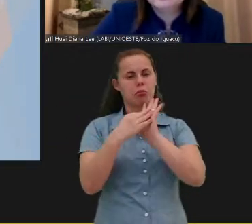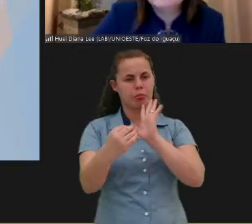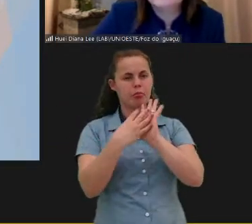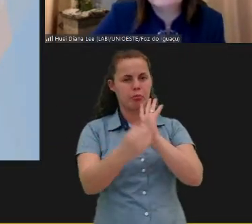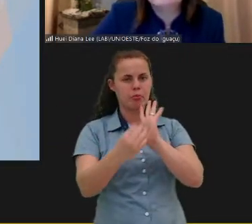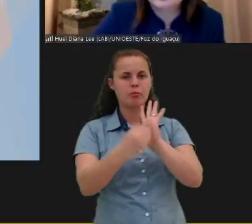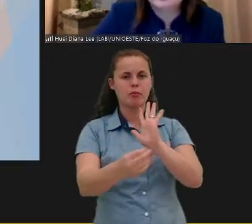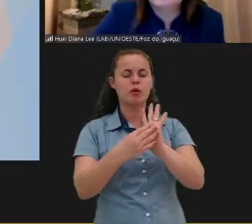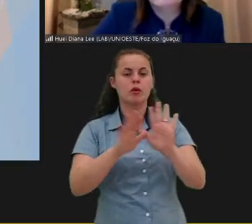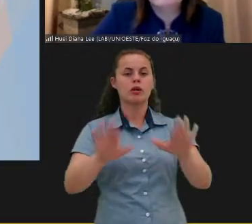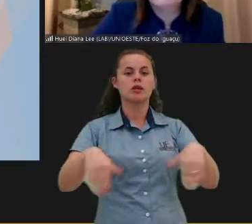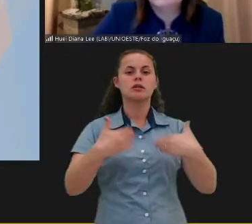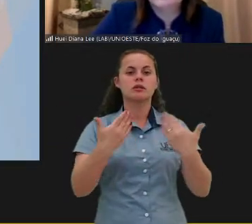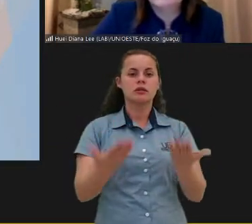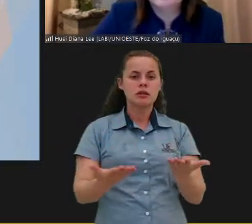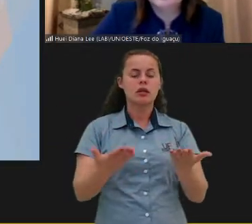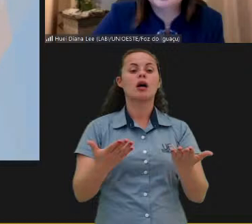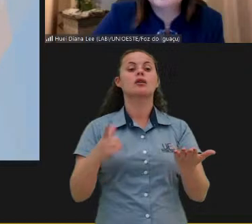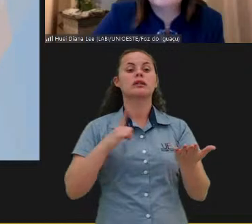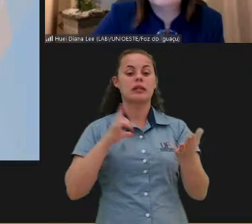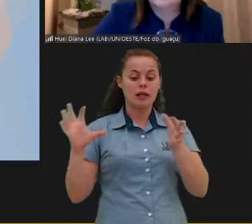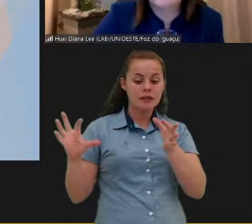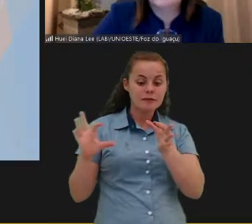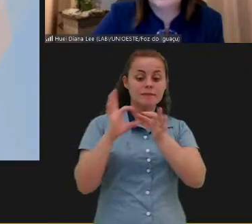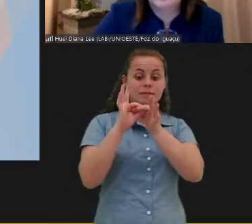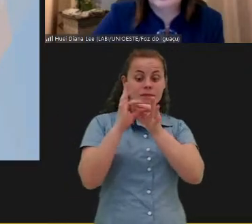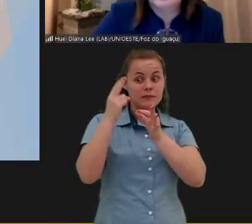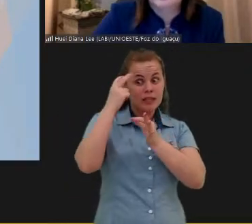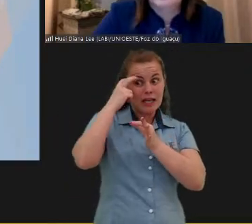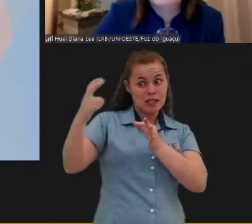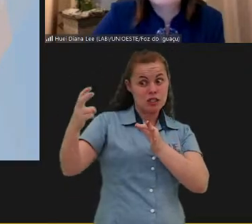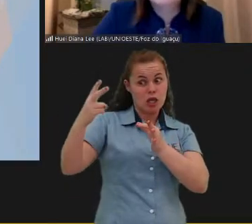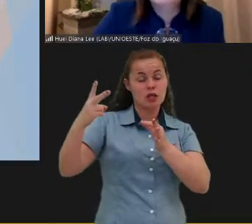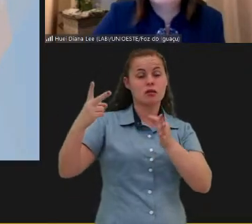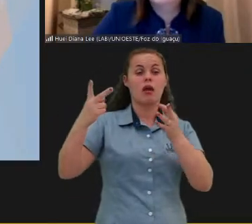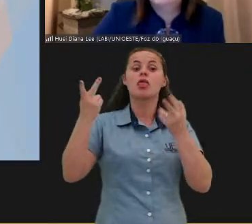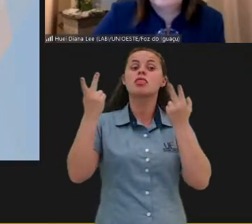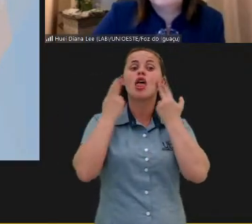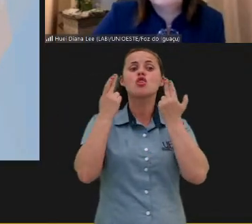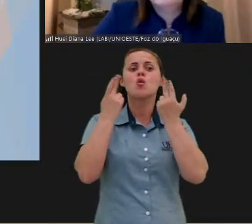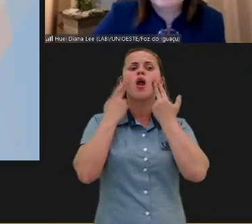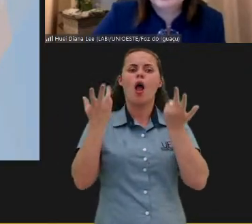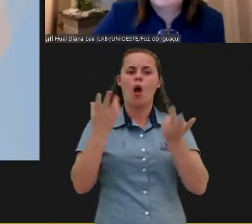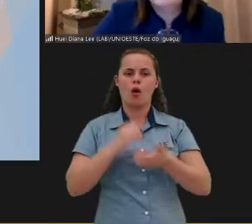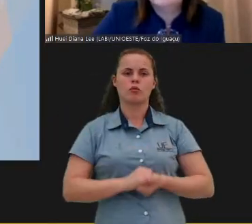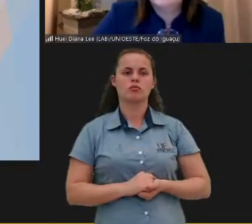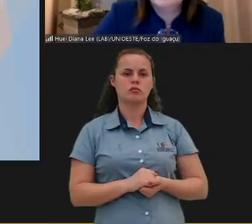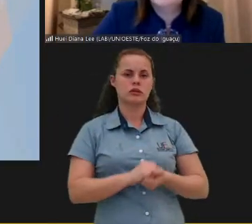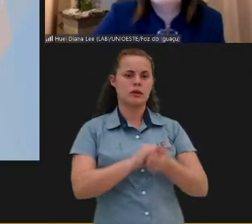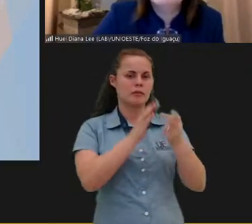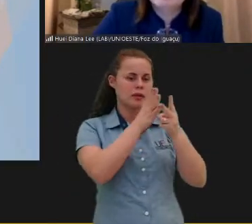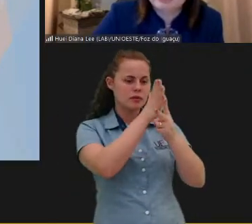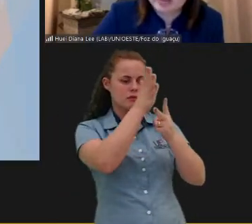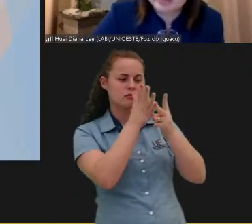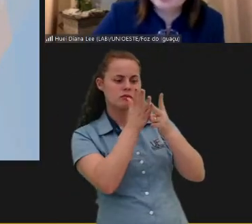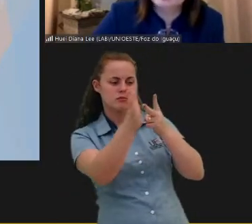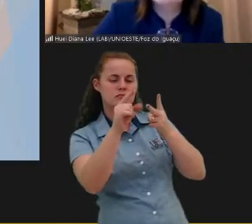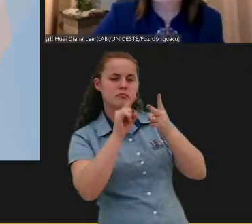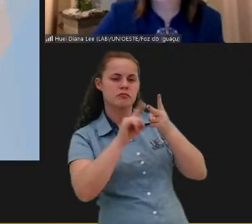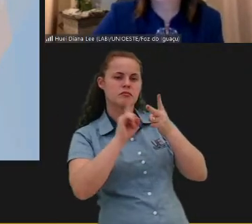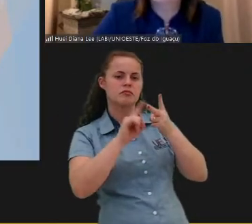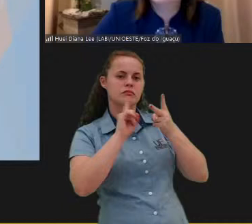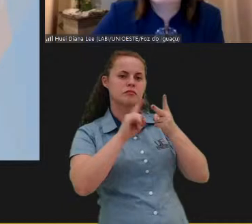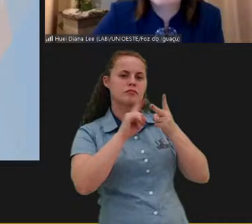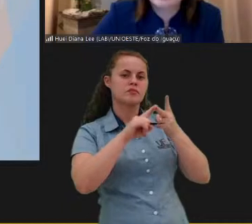uma relação, né, com a inteligência natural. Existe um outro viés também, que é da